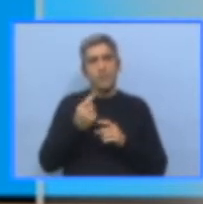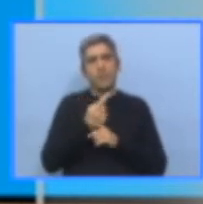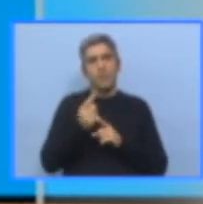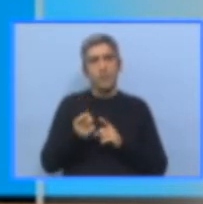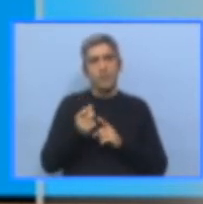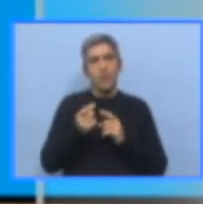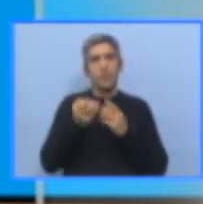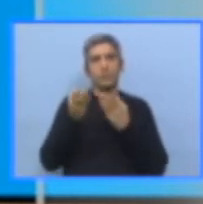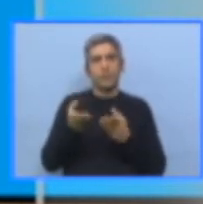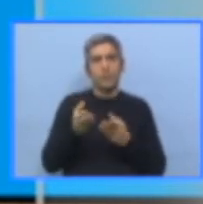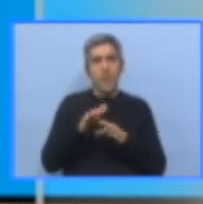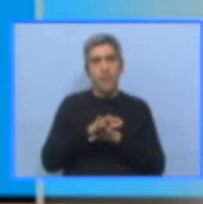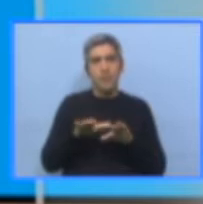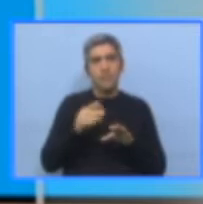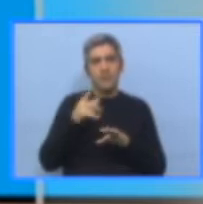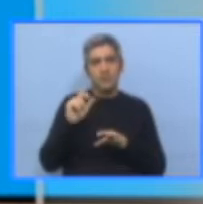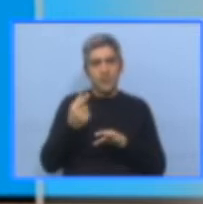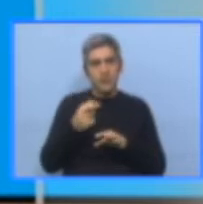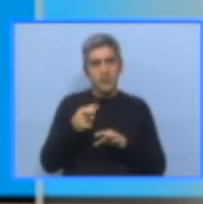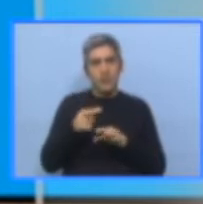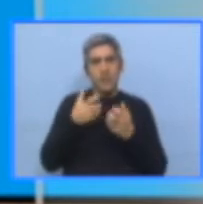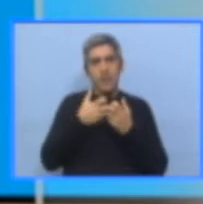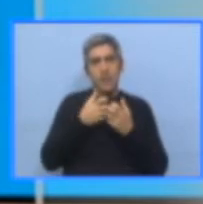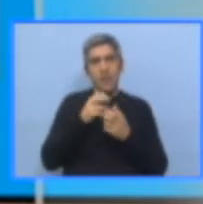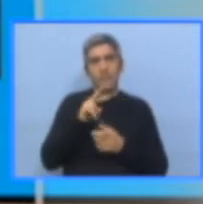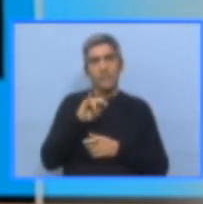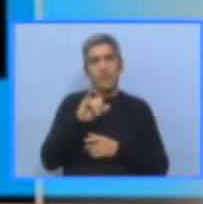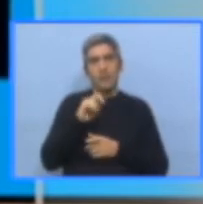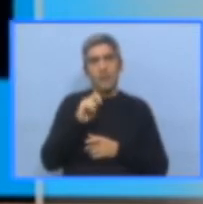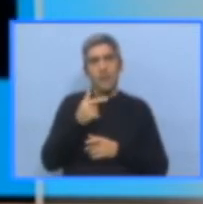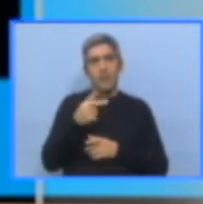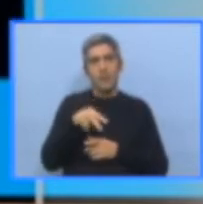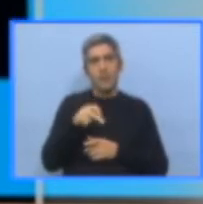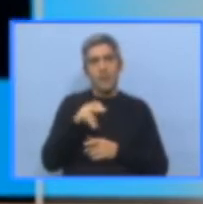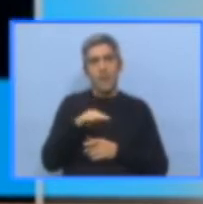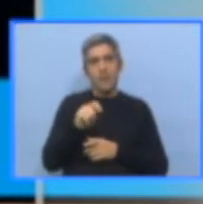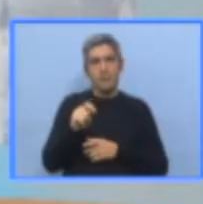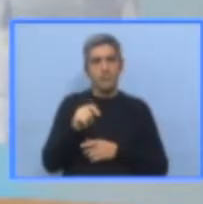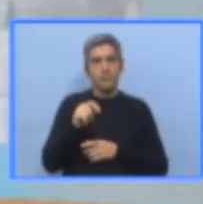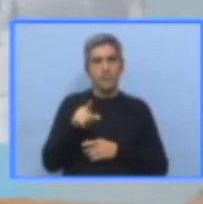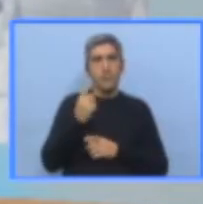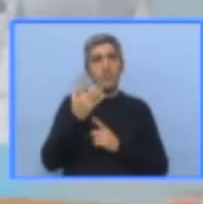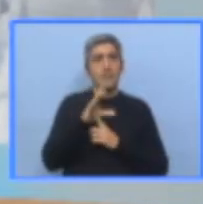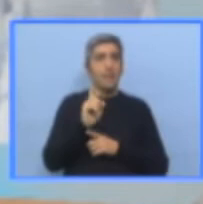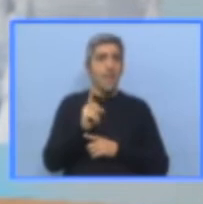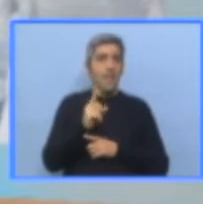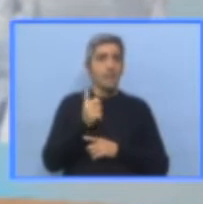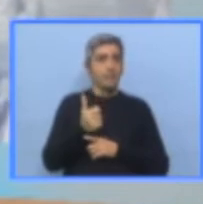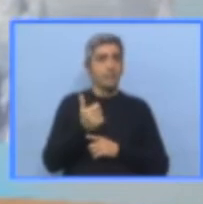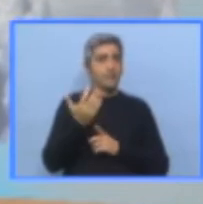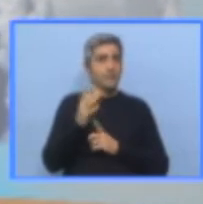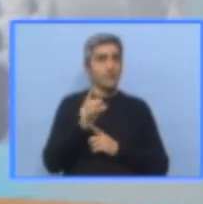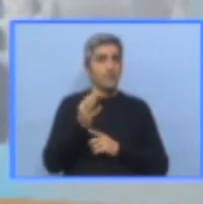porque ajudou a acabar mais depressa com a guerra do Vietnã. É um exemplo completo, de facto. É um exemplo por de